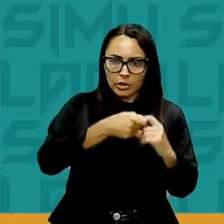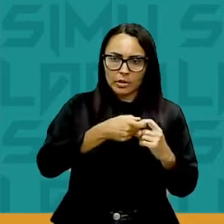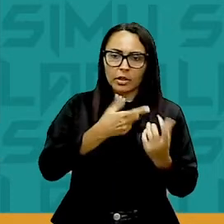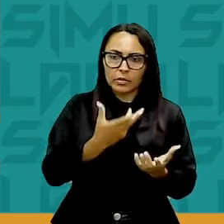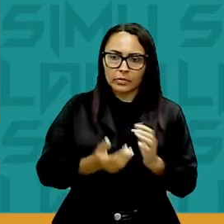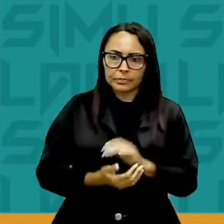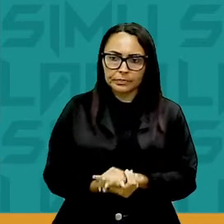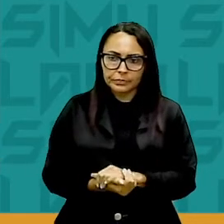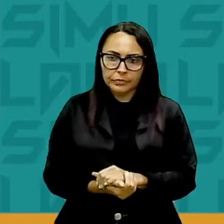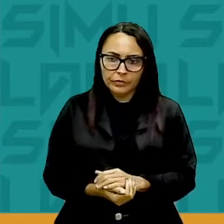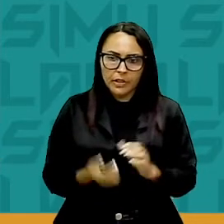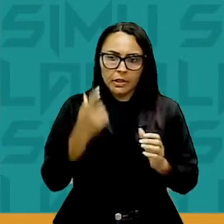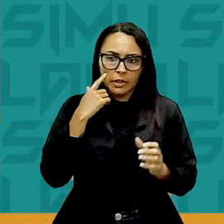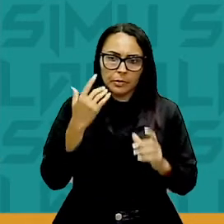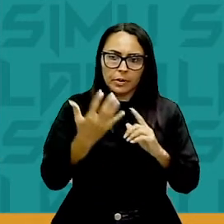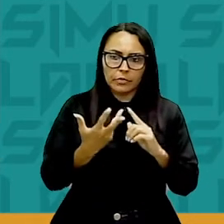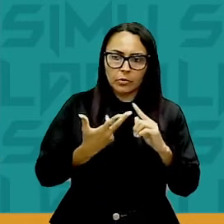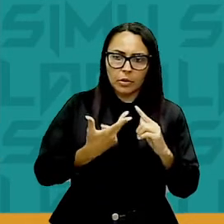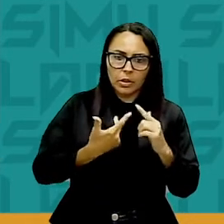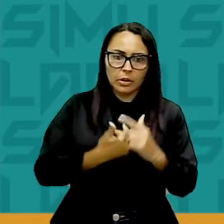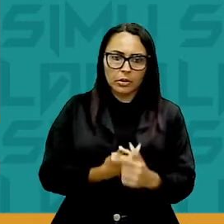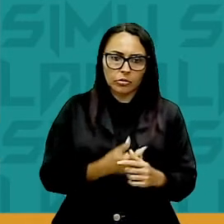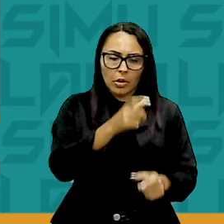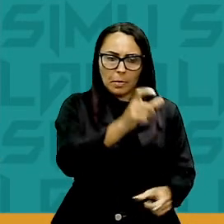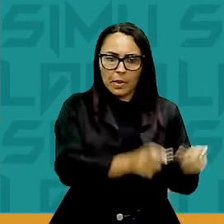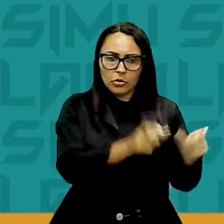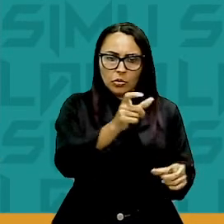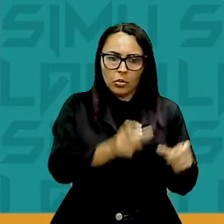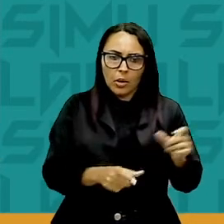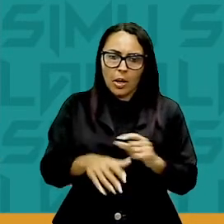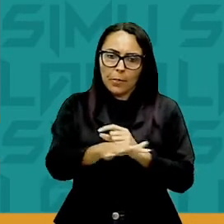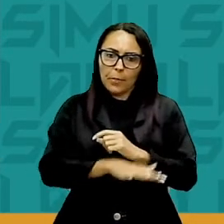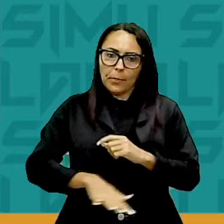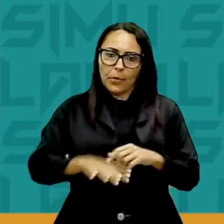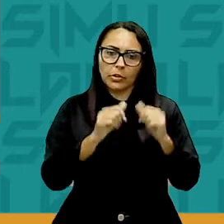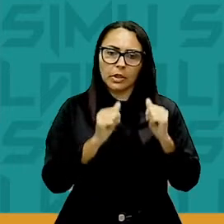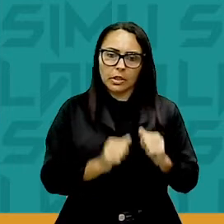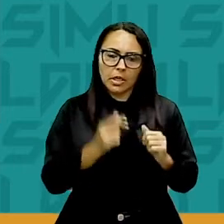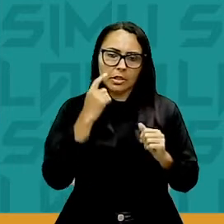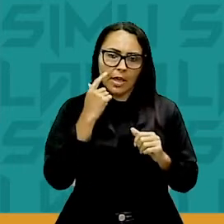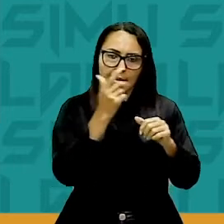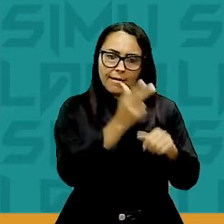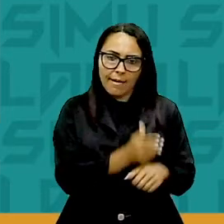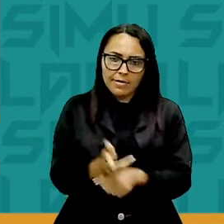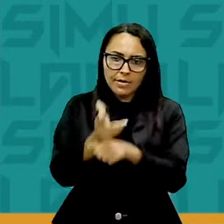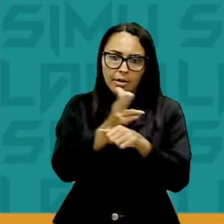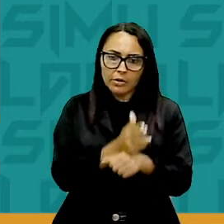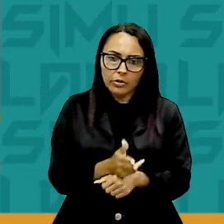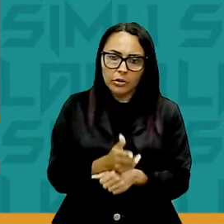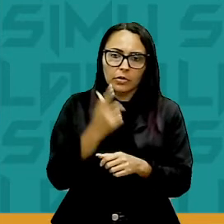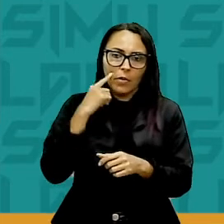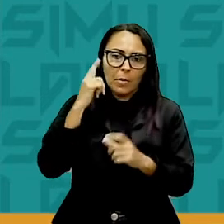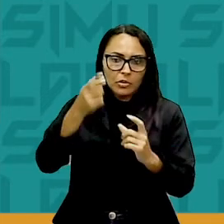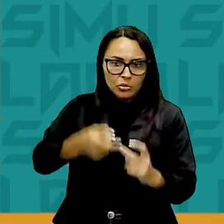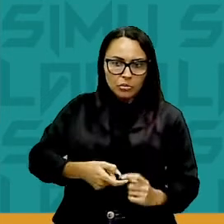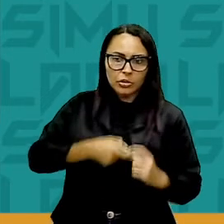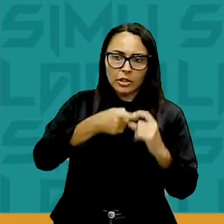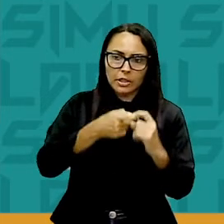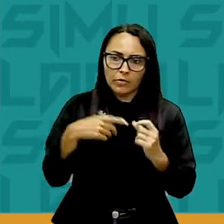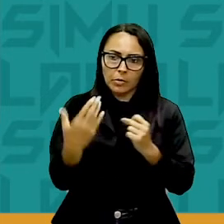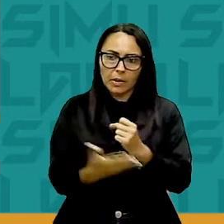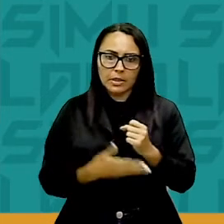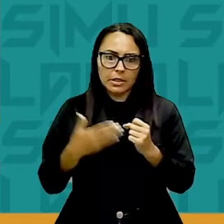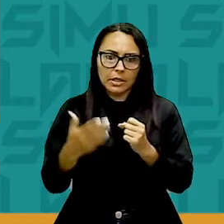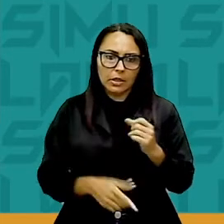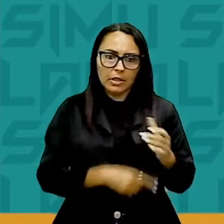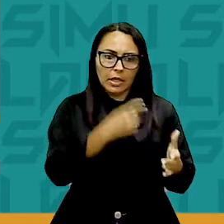sustentável, que previa quantos indivíduos de cada espécie poderiam ser caçados de forma sustentável, baseado nas